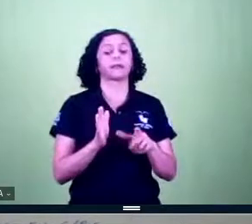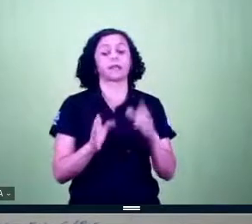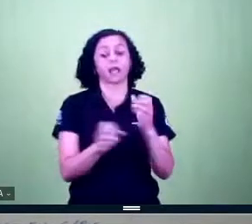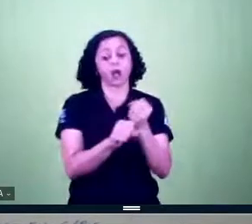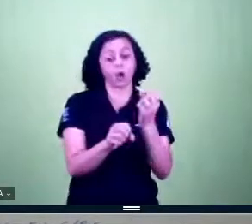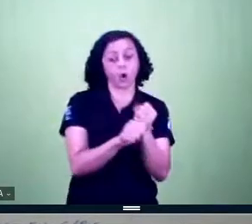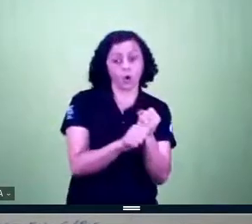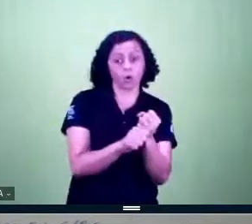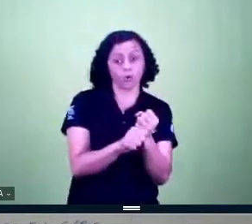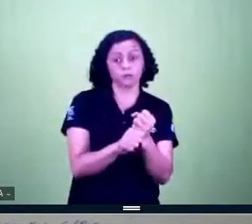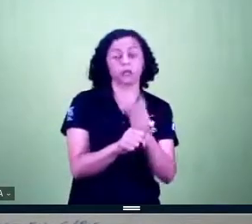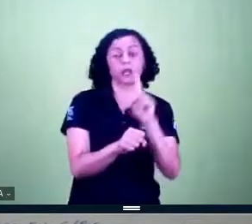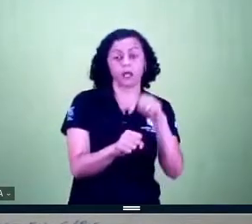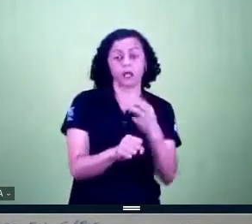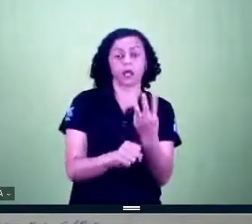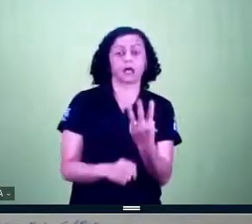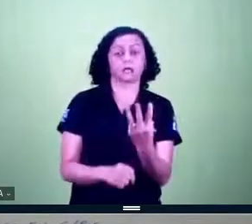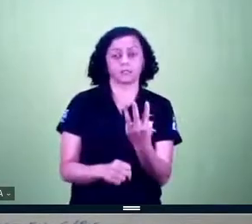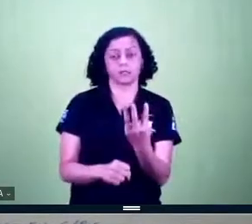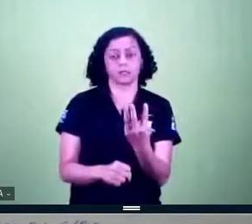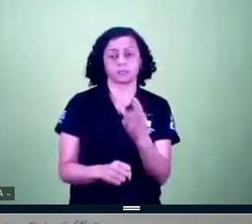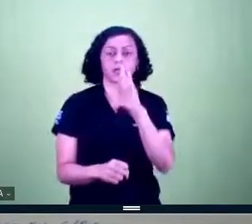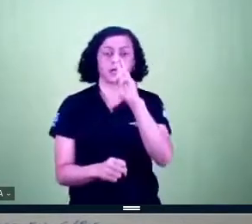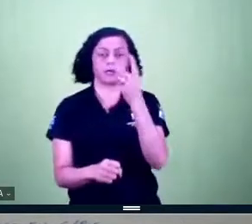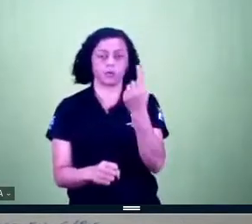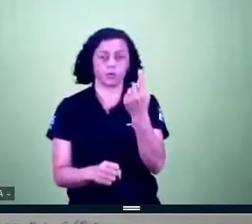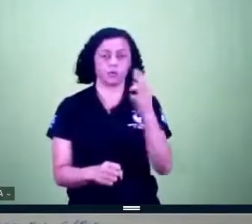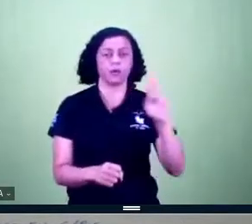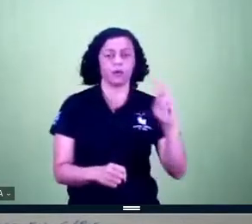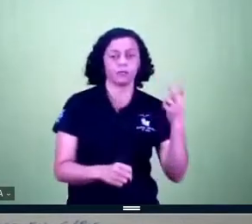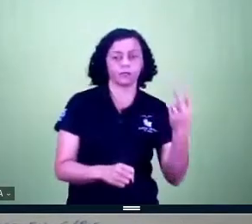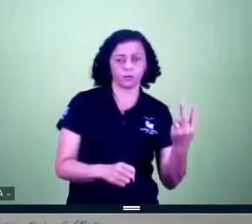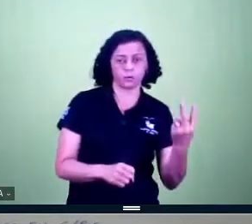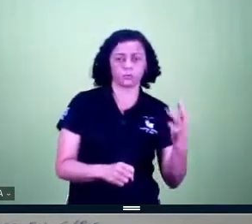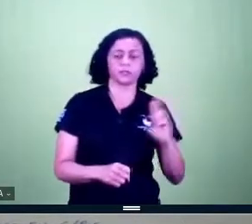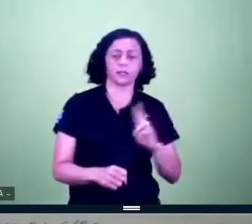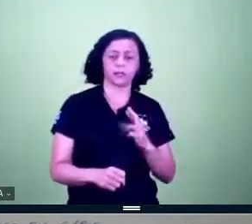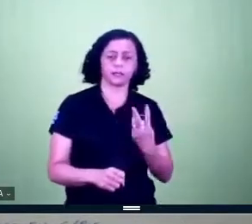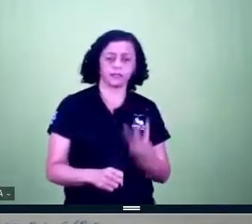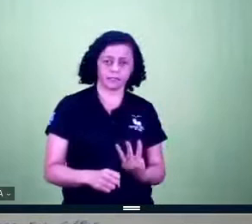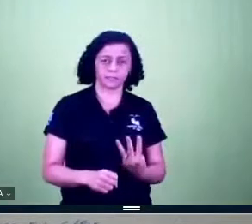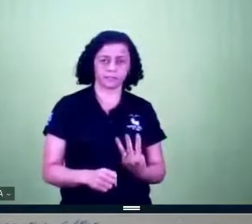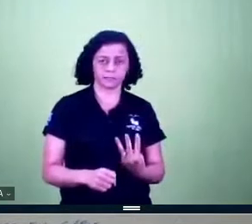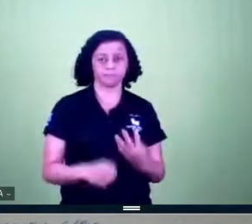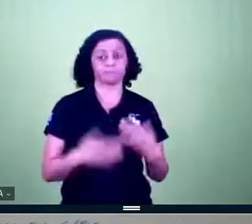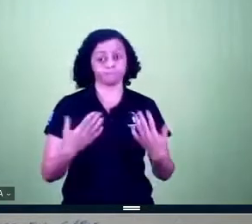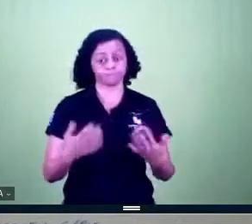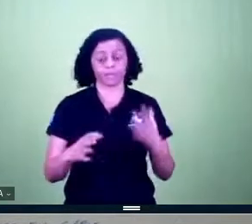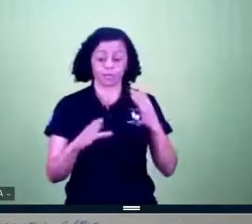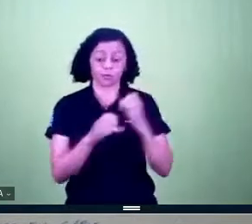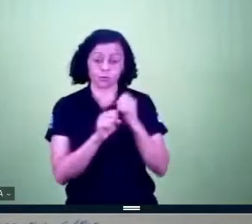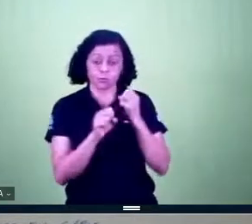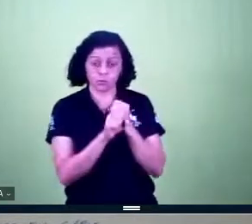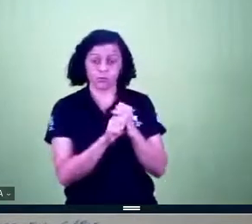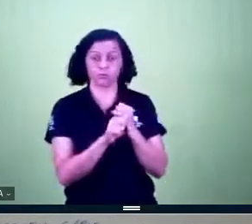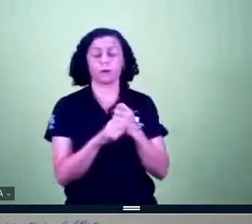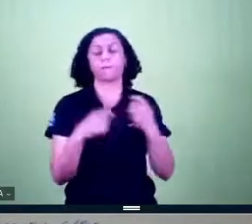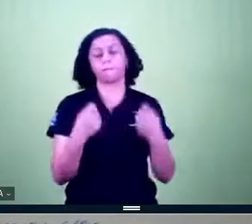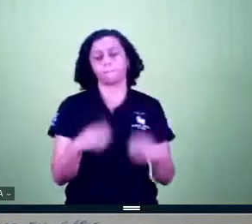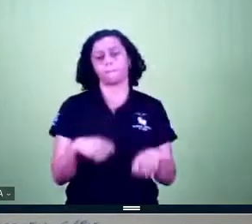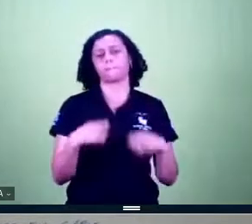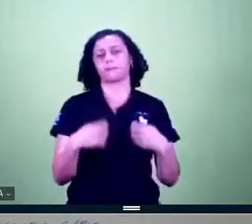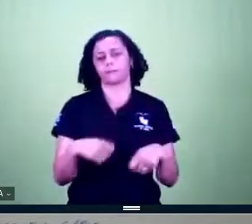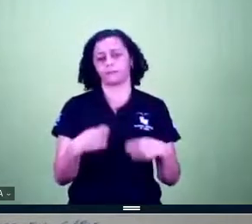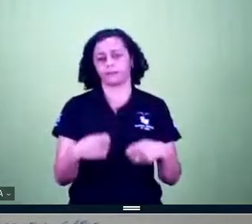é a somatória das 3. O que a fonte vai enxergar, porque primeiro ela encontra uma resistência no caminho. Ela sua, a corrente sua para